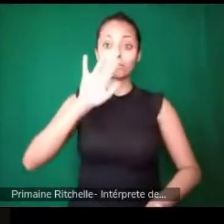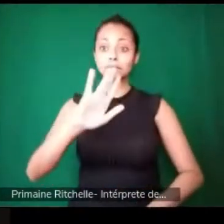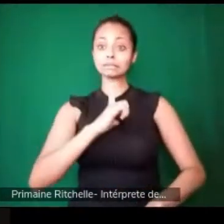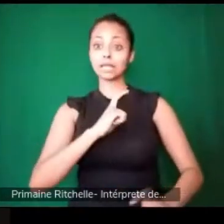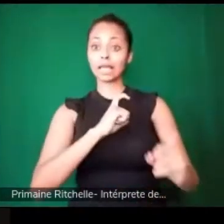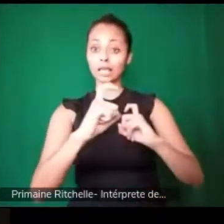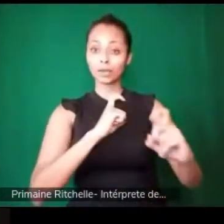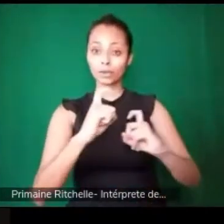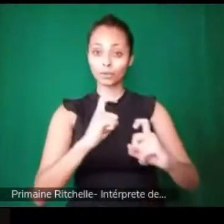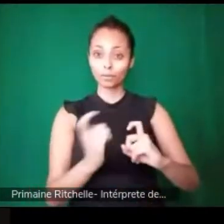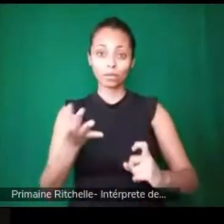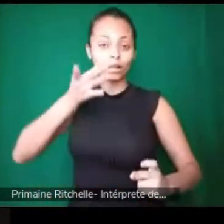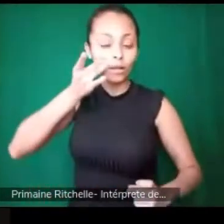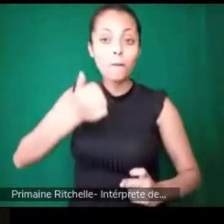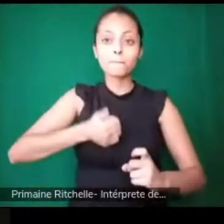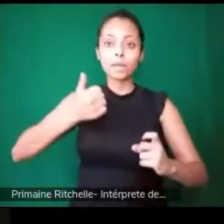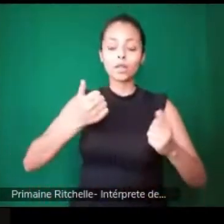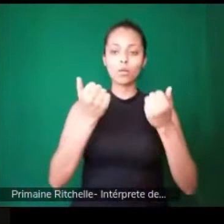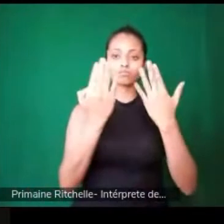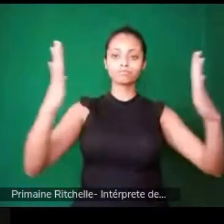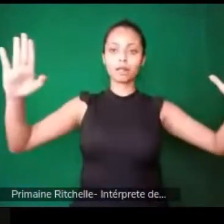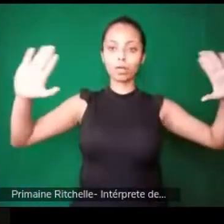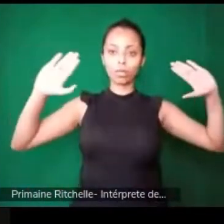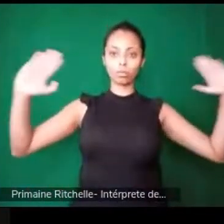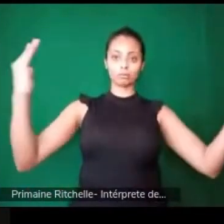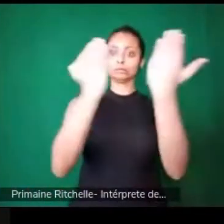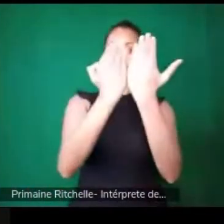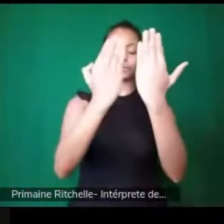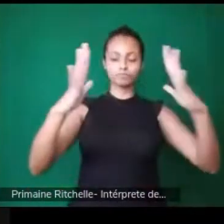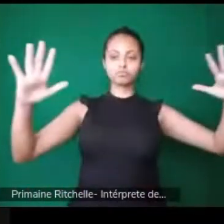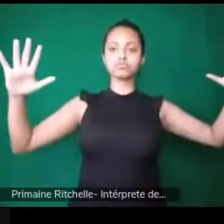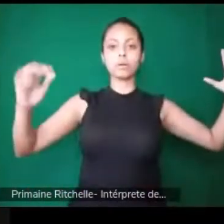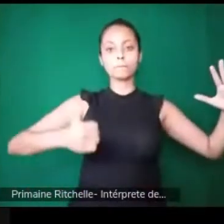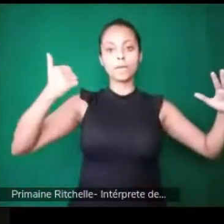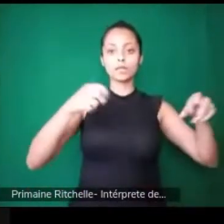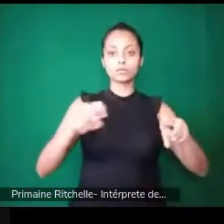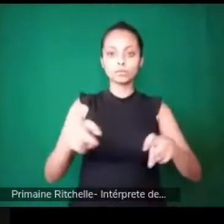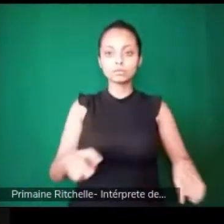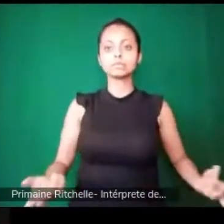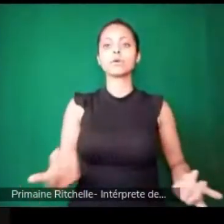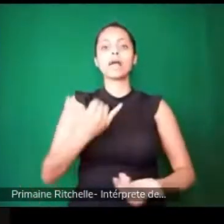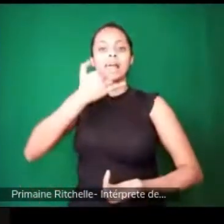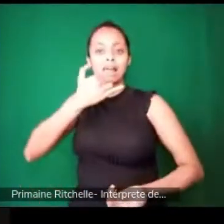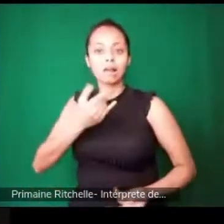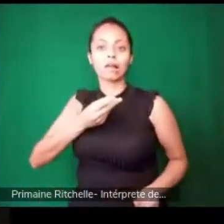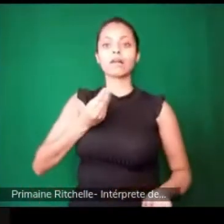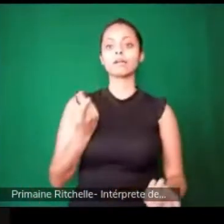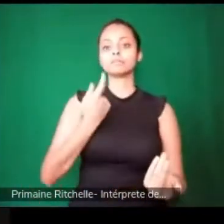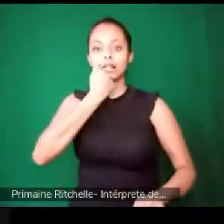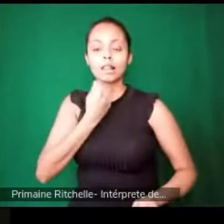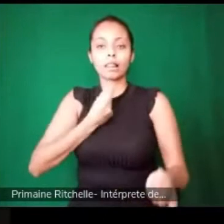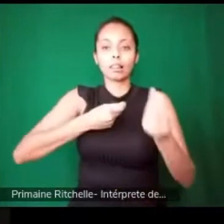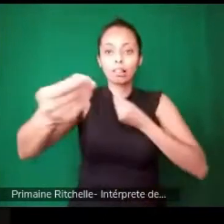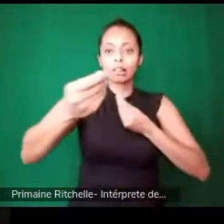fechados, né? Também deve-se evitar o compartilhamento de objetos, por exemplo, caneta, lápis, né? Cada